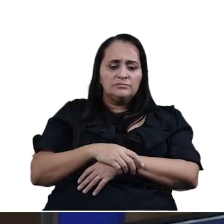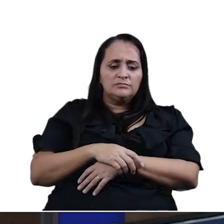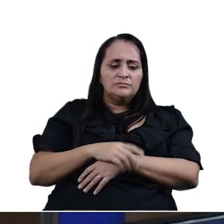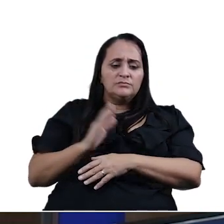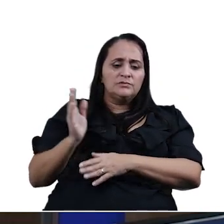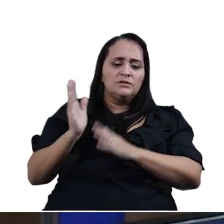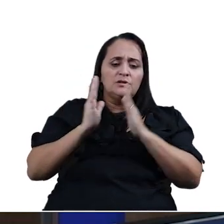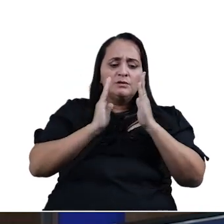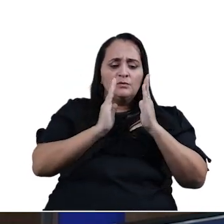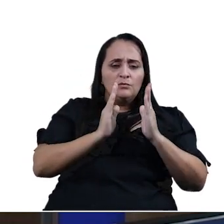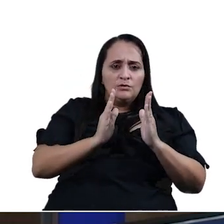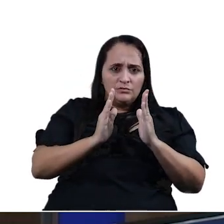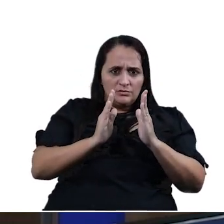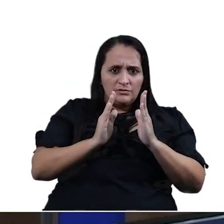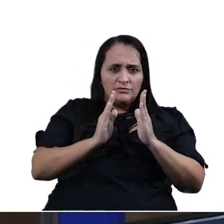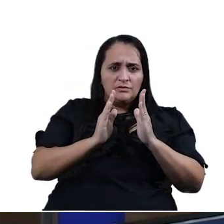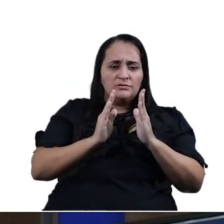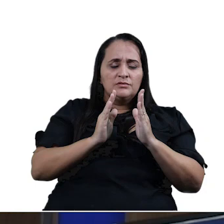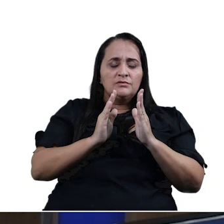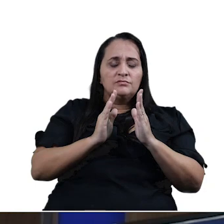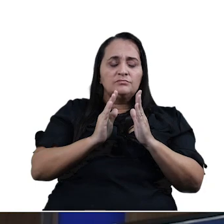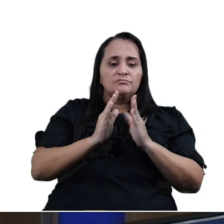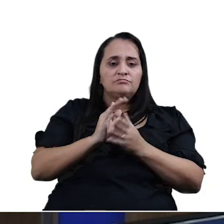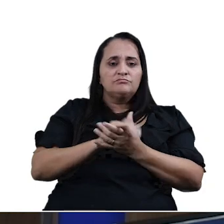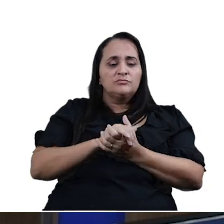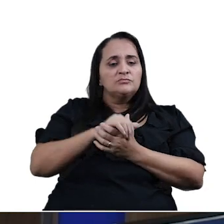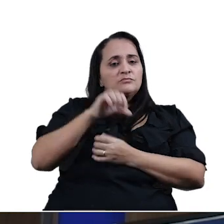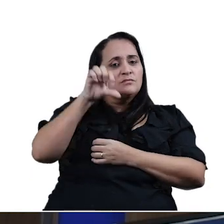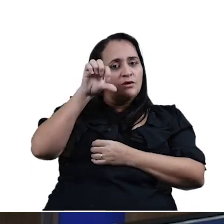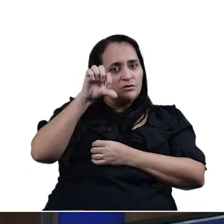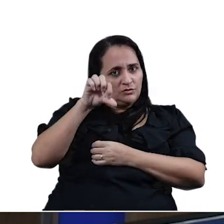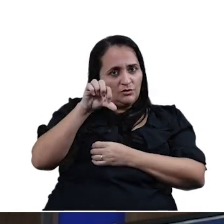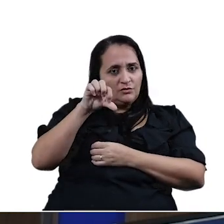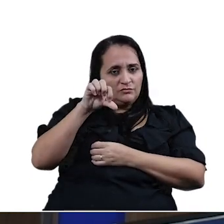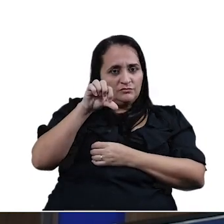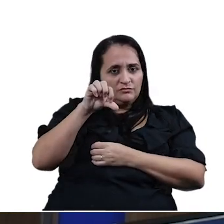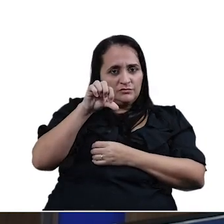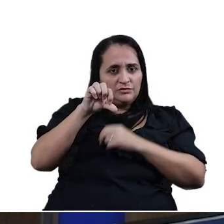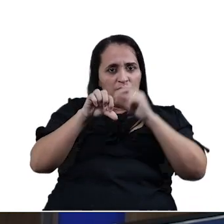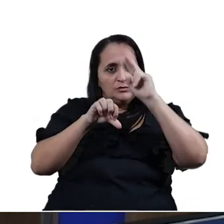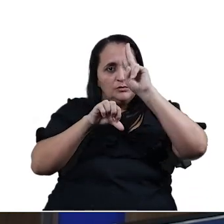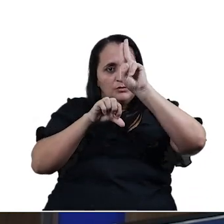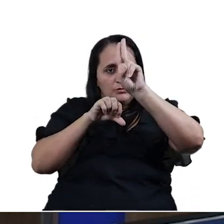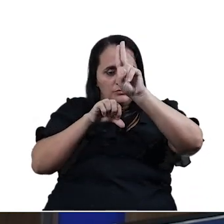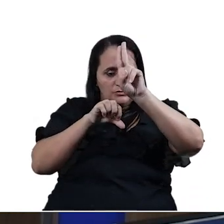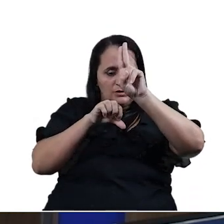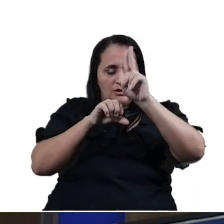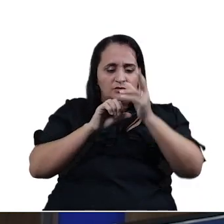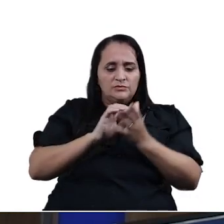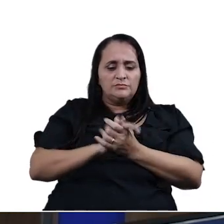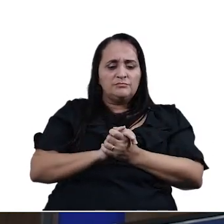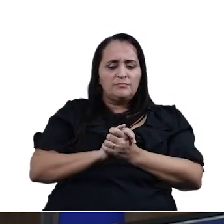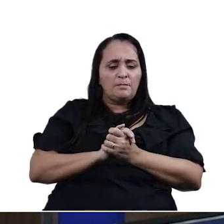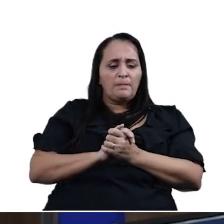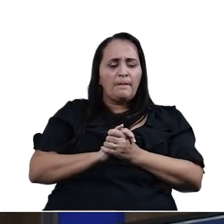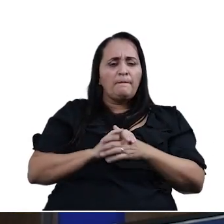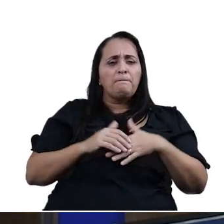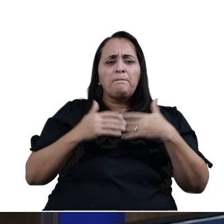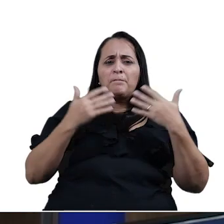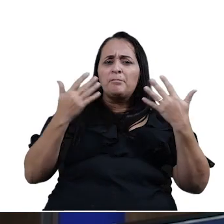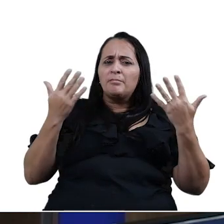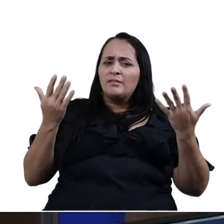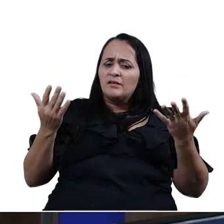E quando o quarto da unidade estava cheio, tinha 9 unidades. Aí, assim, o dono deste